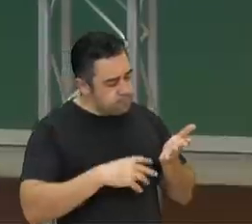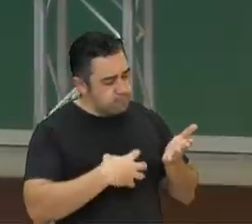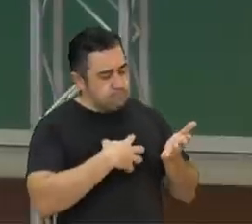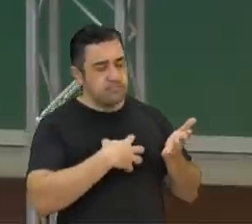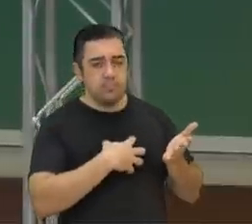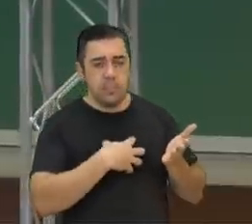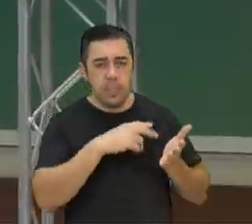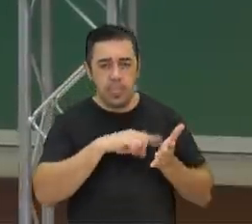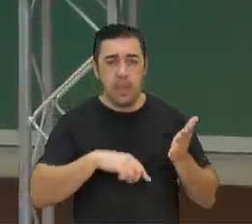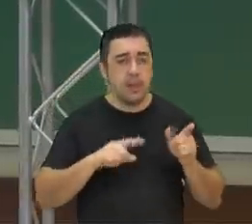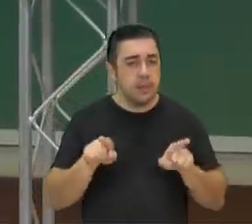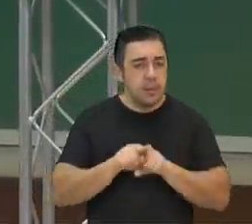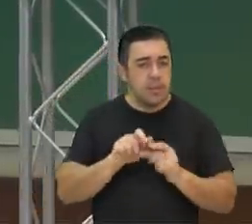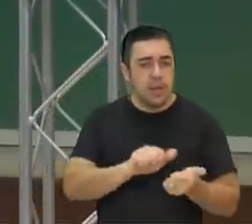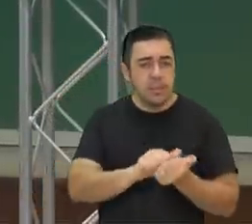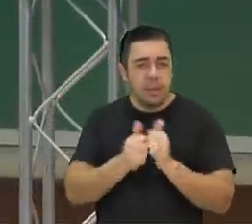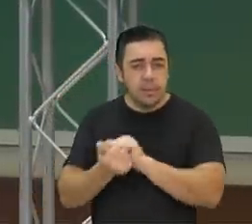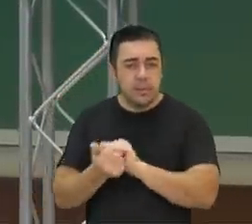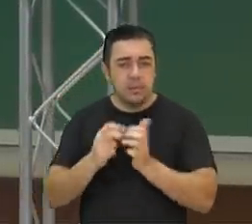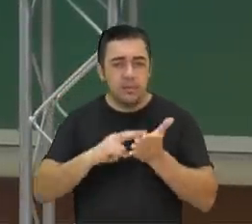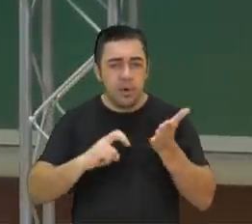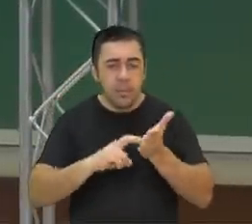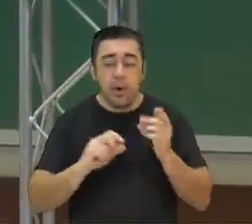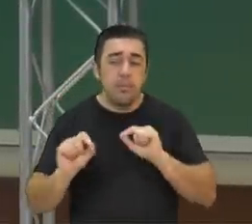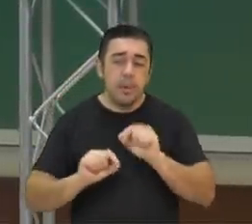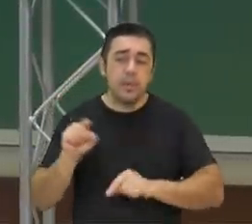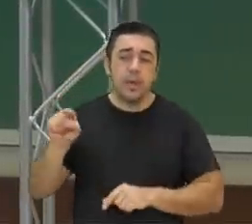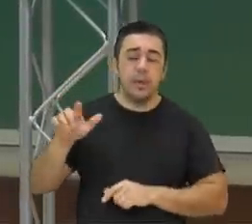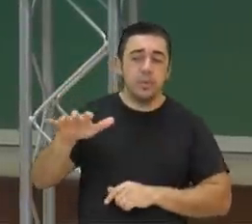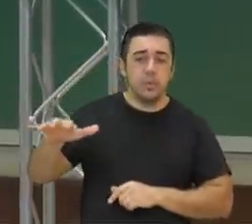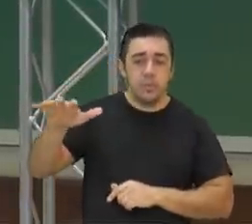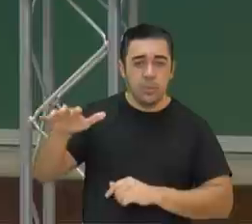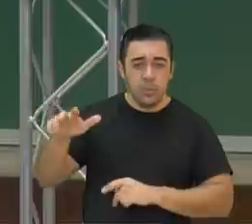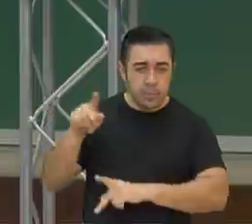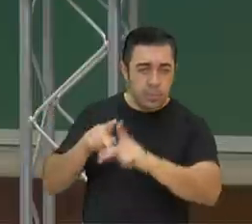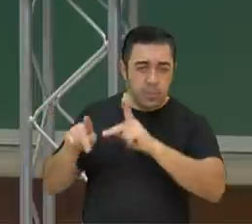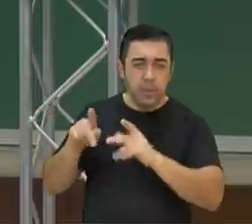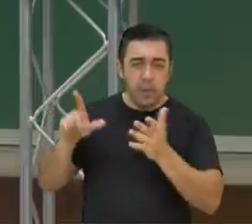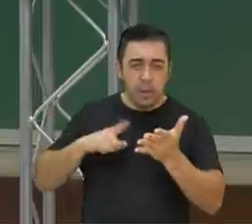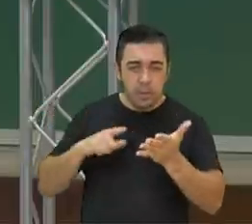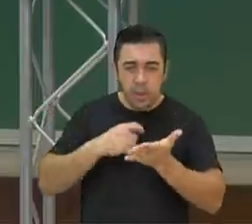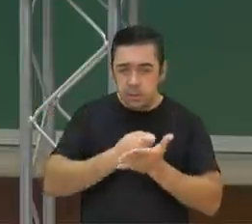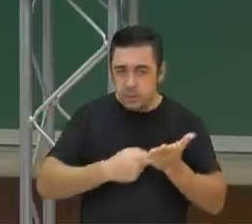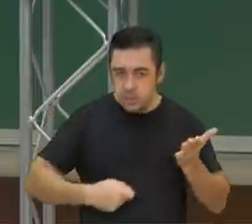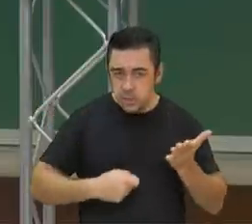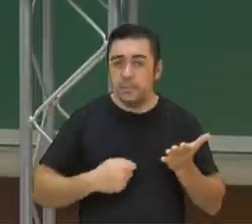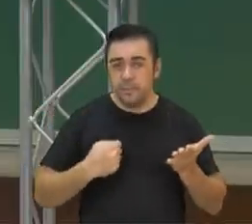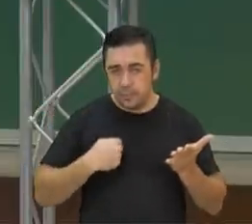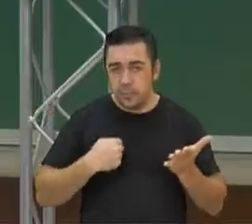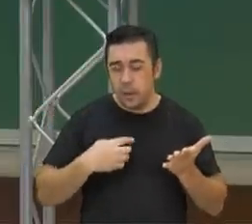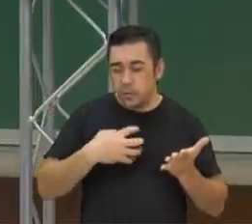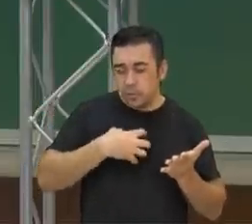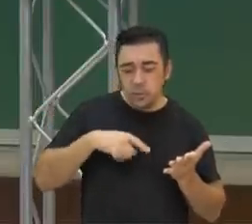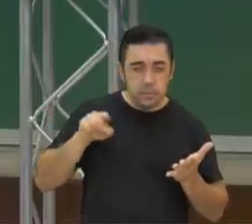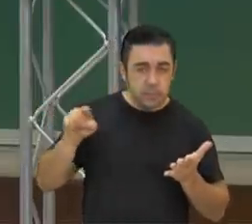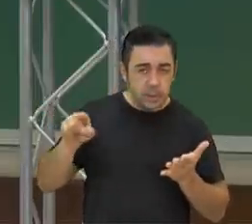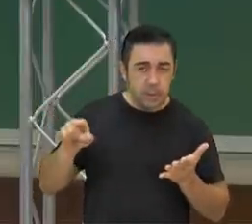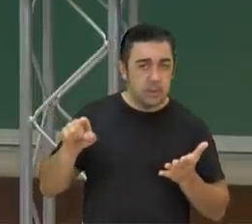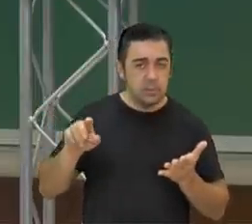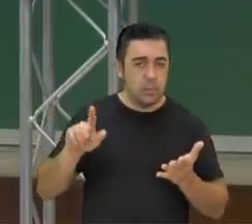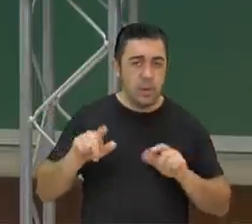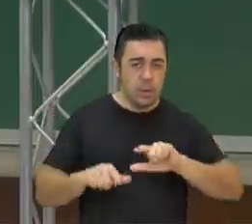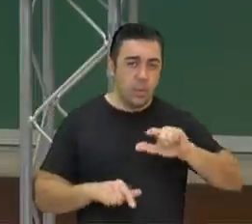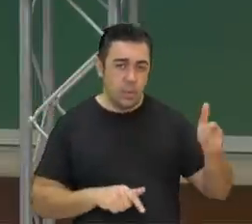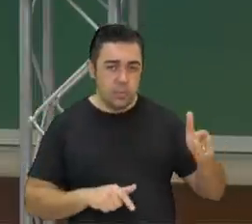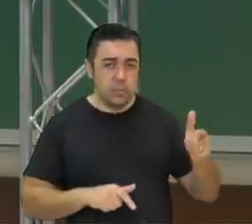com a questão da adequação vocabular, né? Para que público que se destina essa escrita. Então, eu vou adotar esse estilo e não aquele